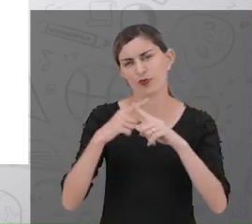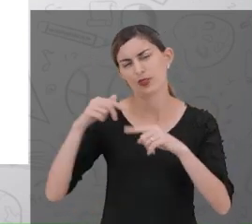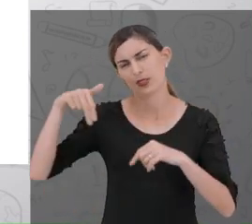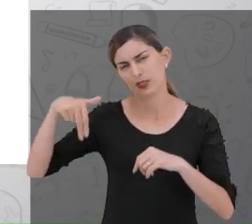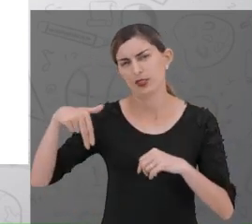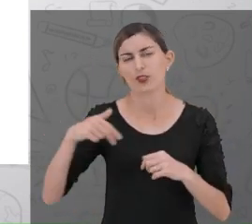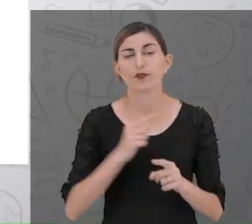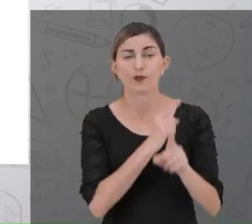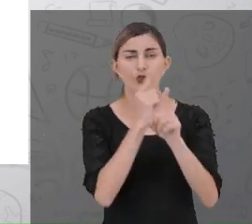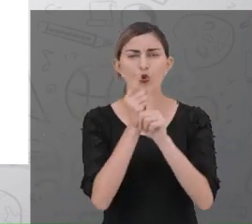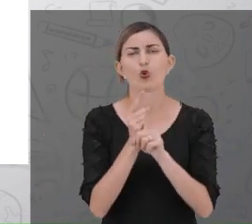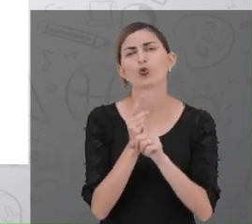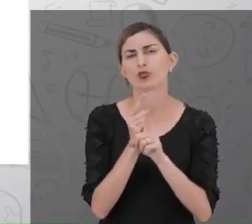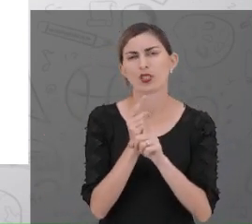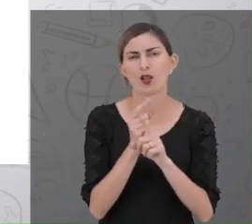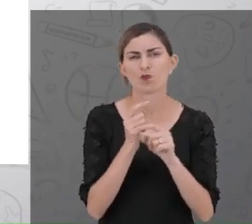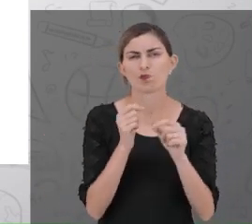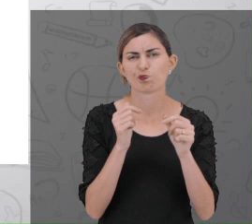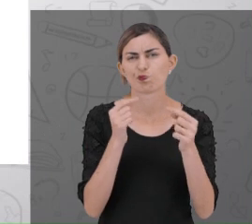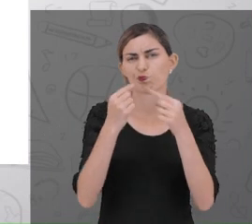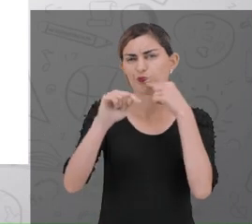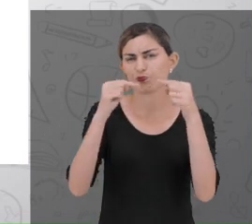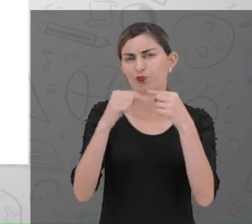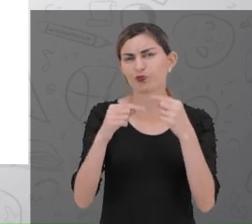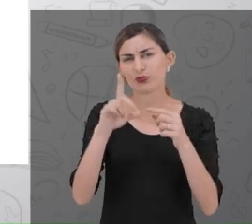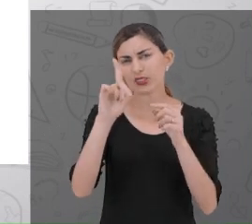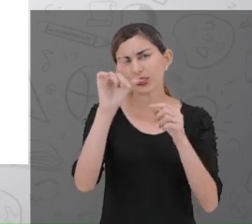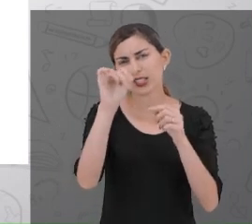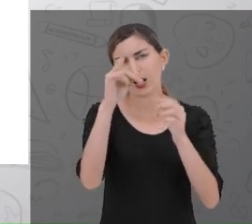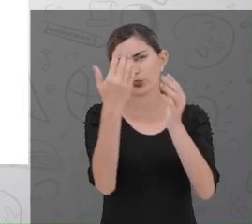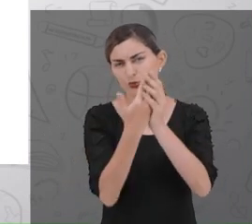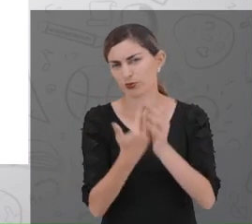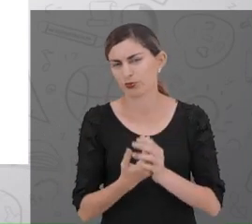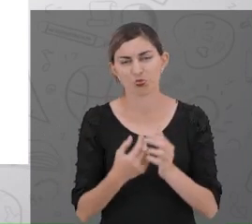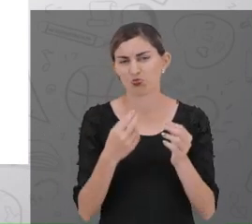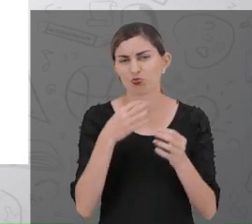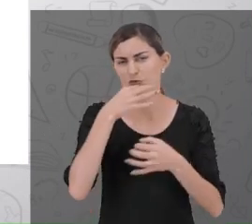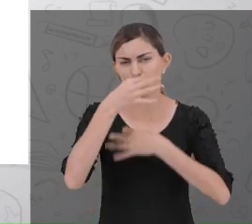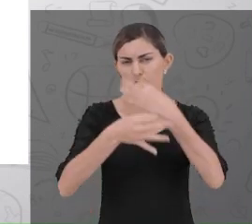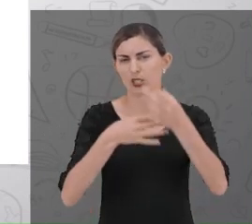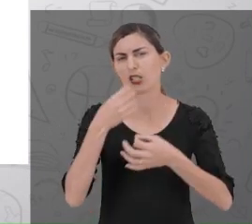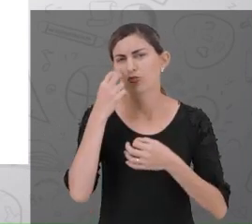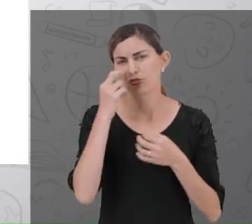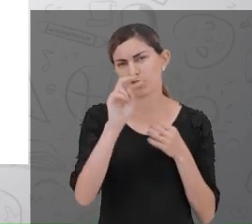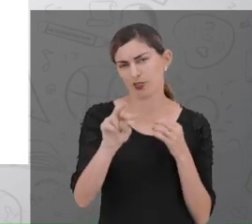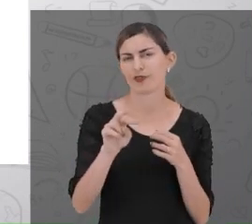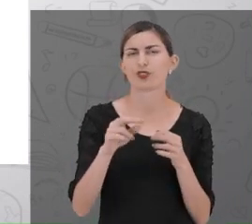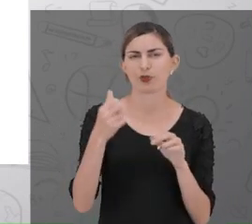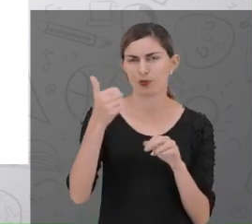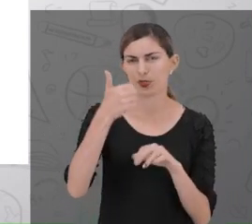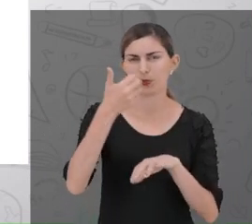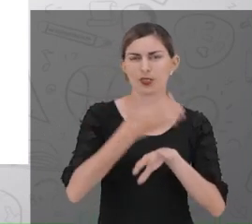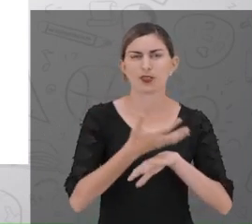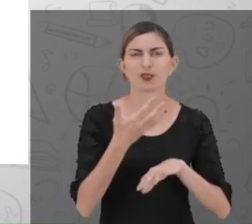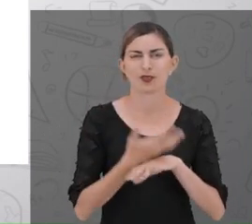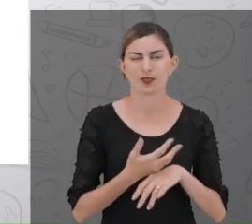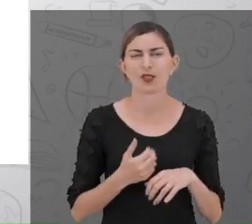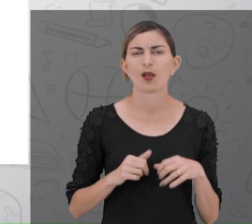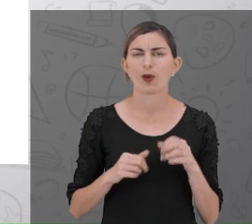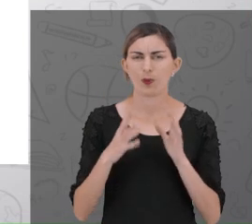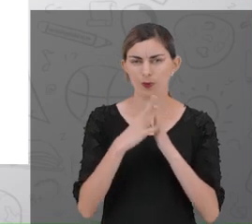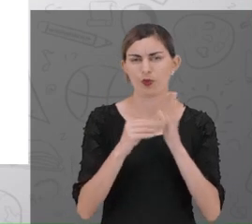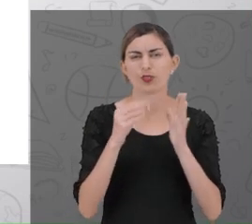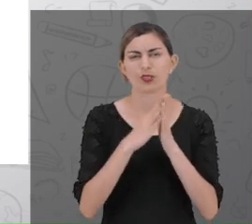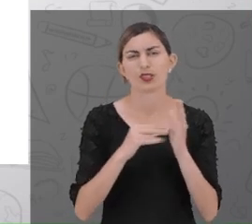para N, você vai encontrar redundância de dados, que não é indicado, como a gente já viu na primeira